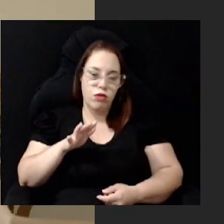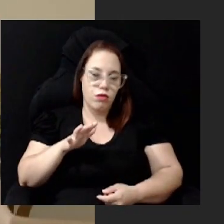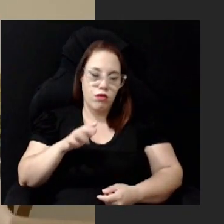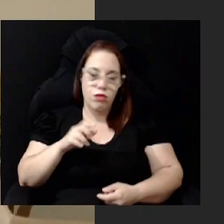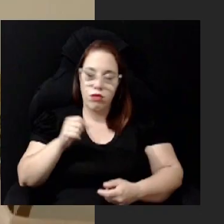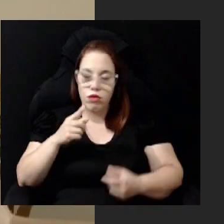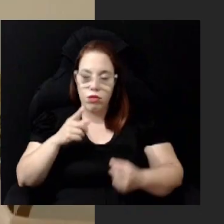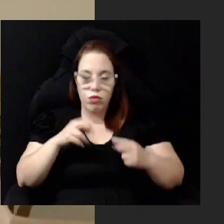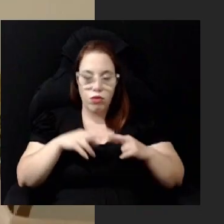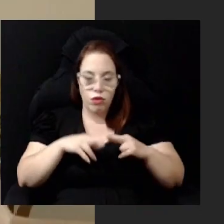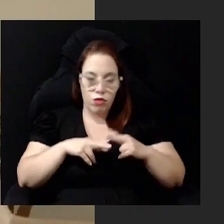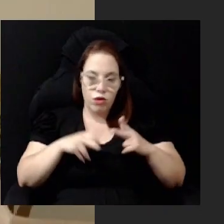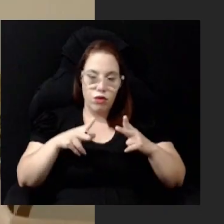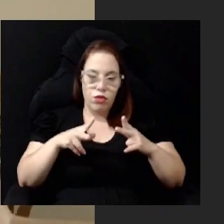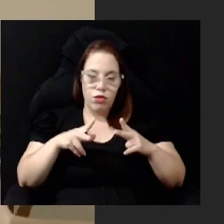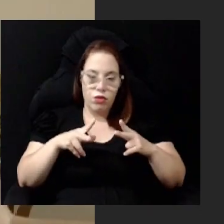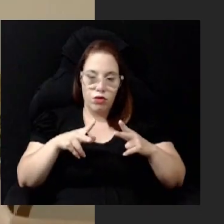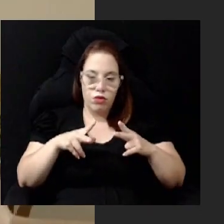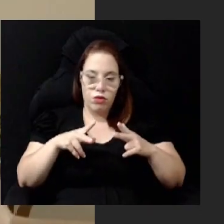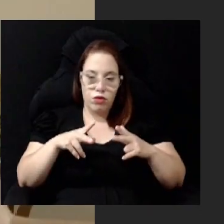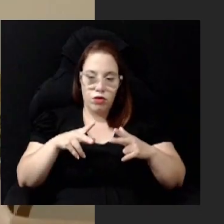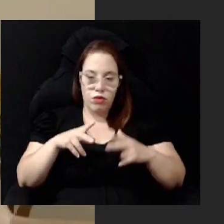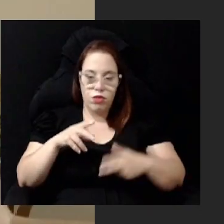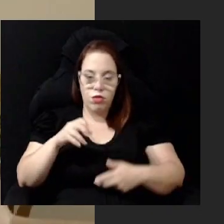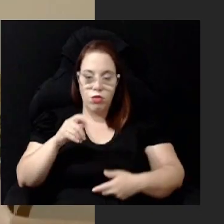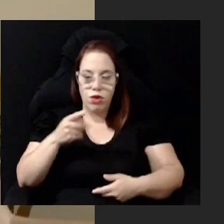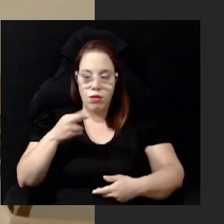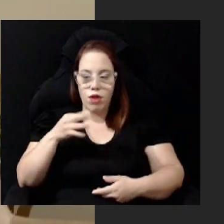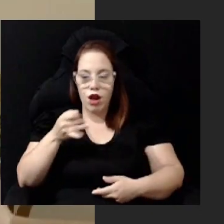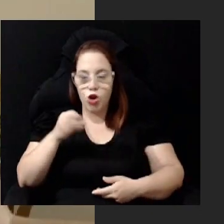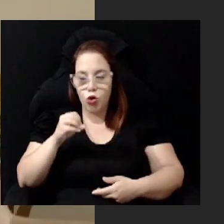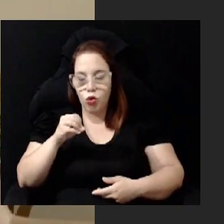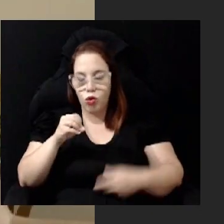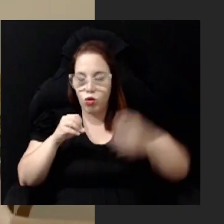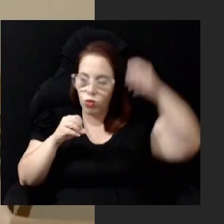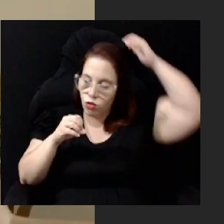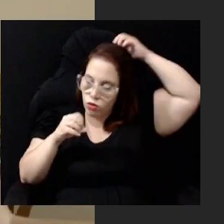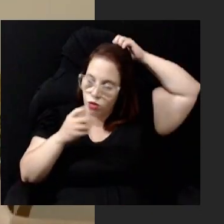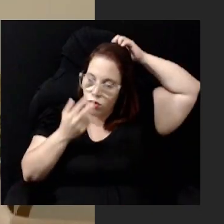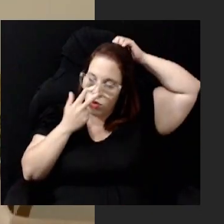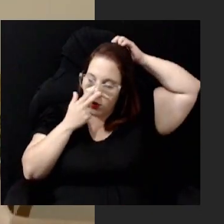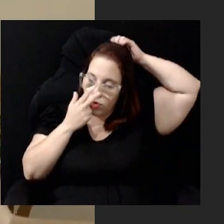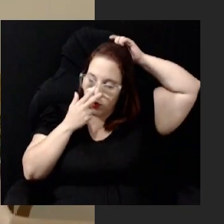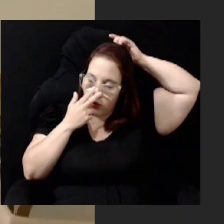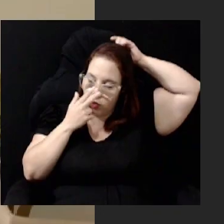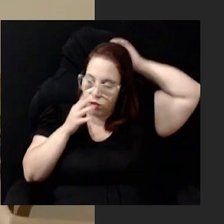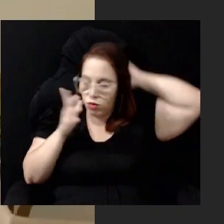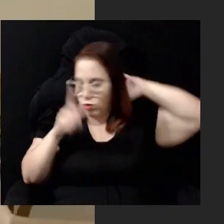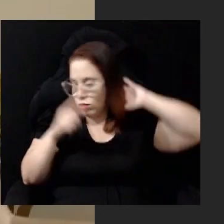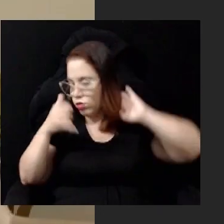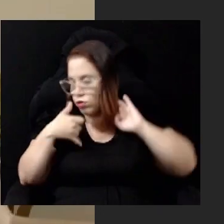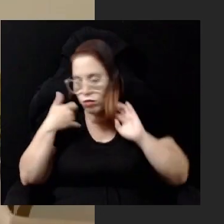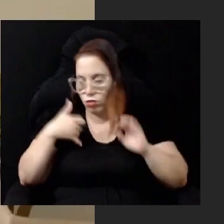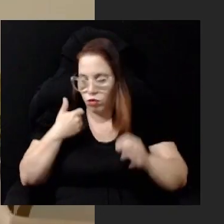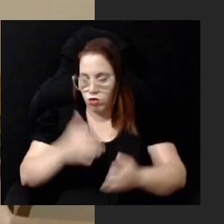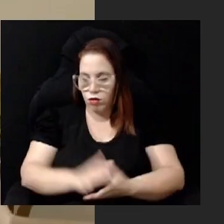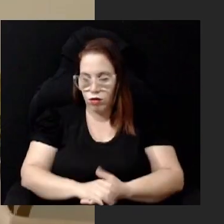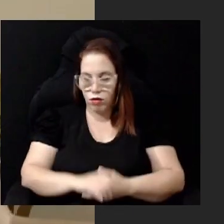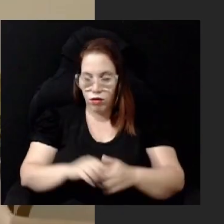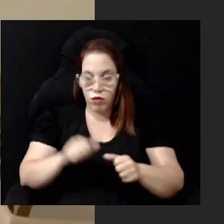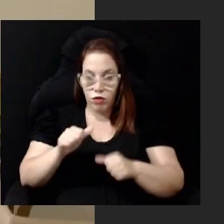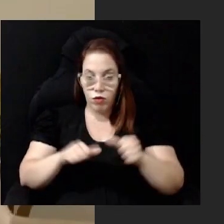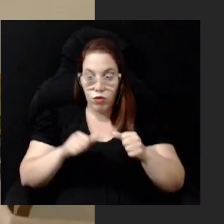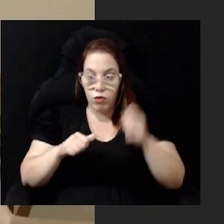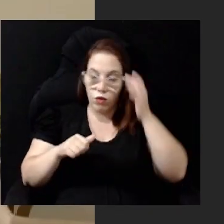dessas diferenças, mas os tumores primários dos ossos, eles são muito parecidos, independente da faixa etária. O que muda é realmente